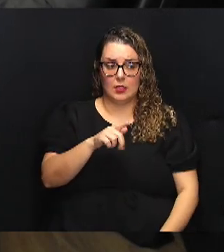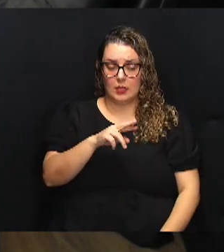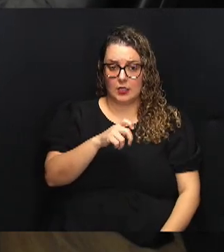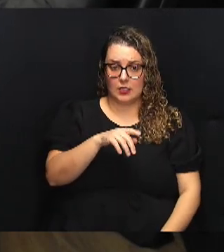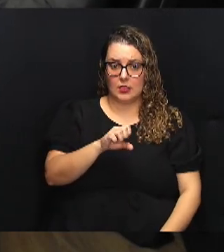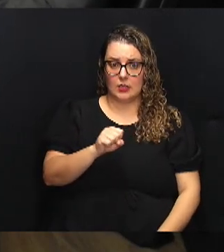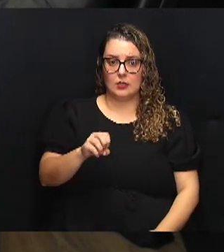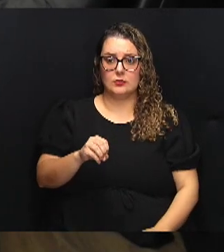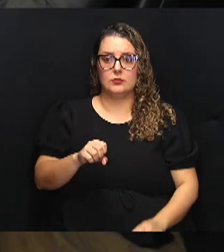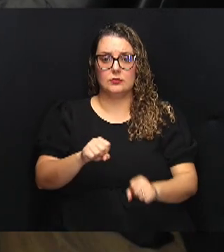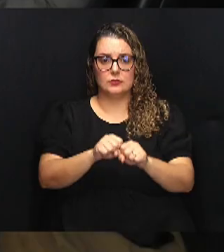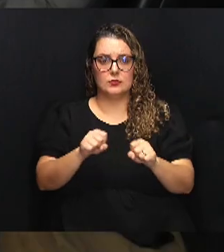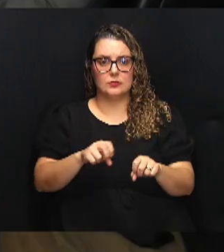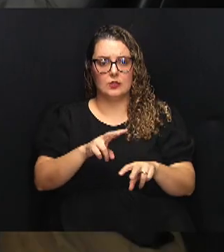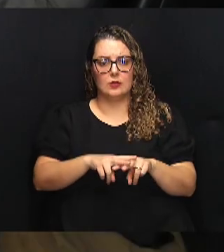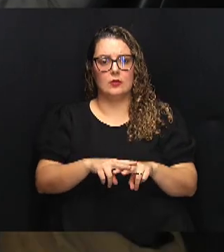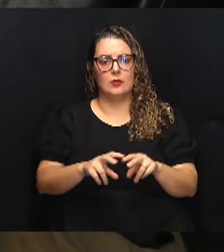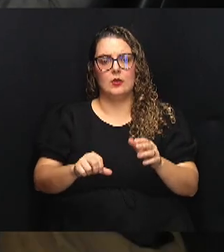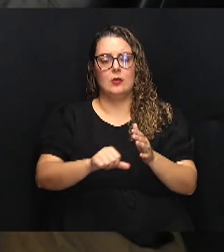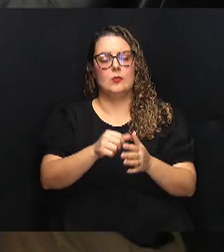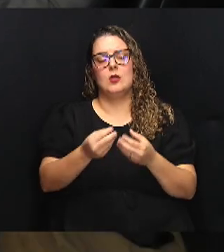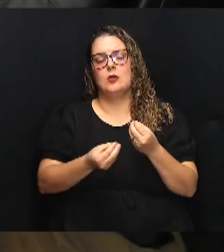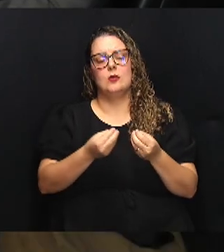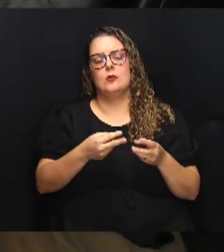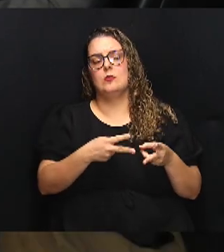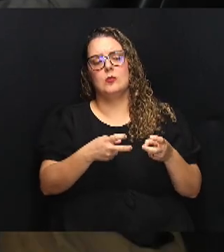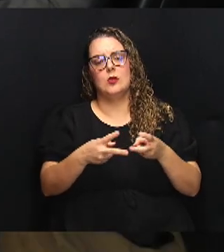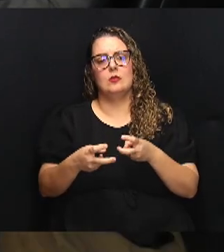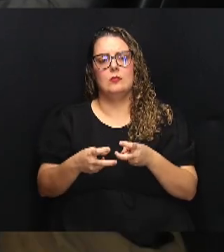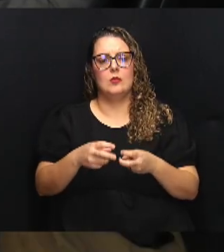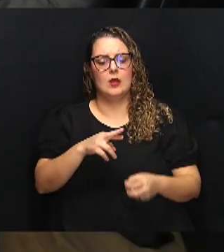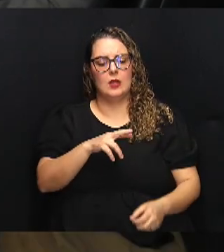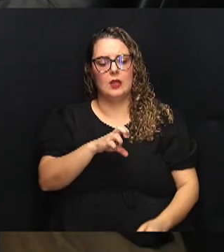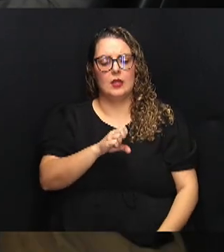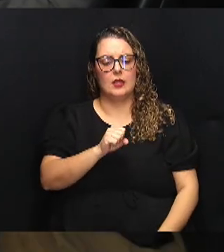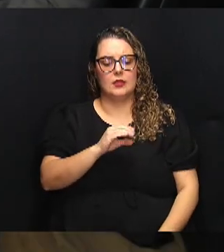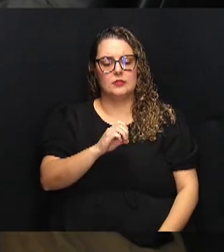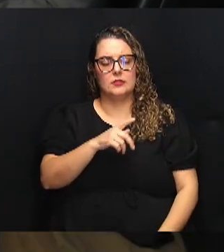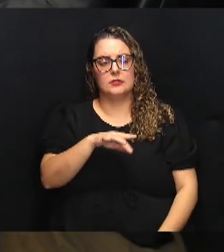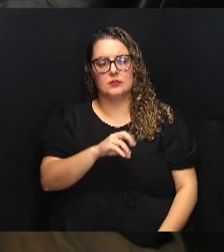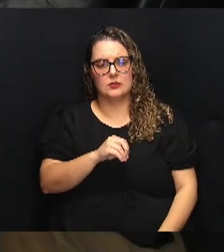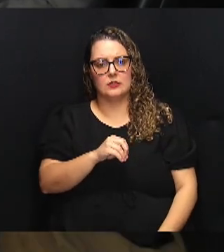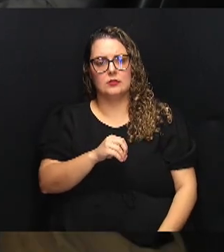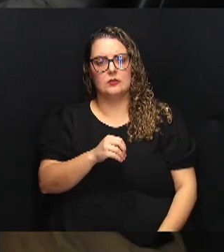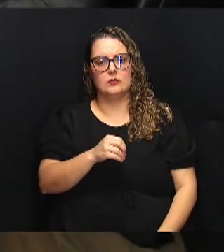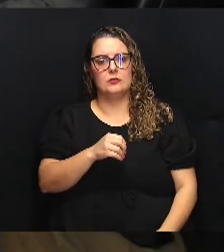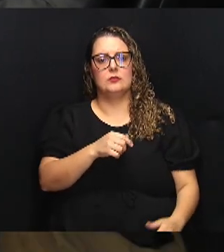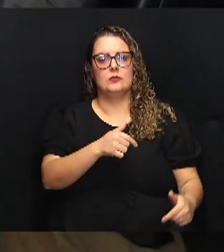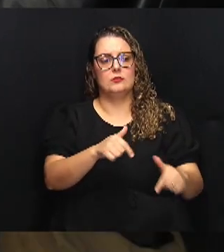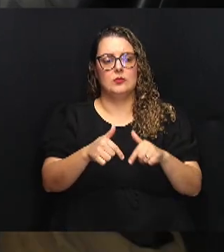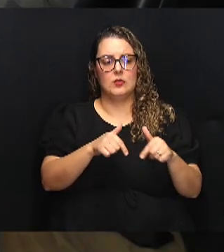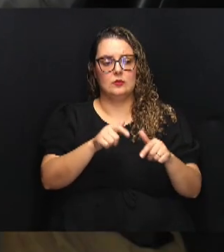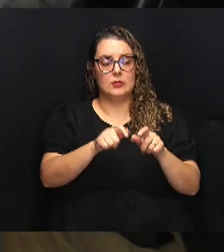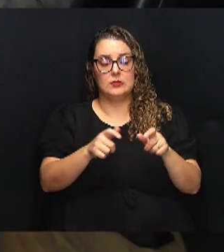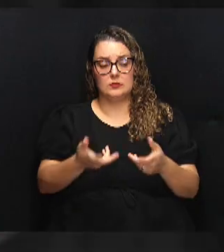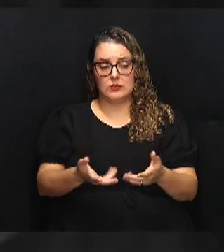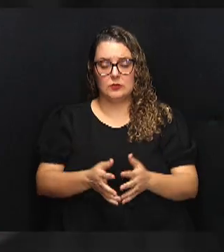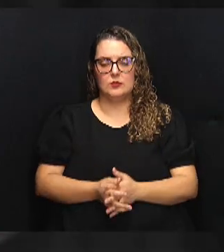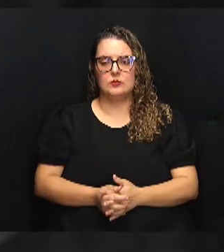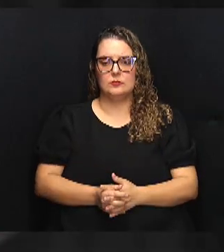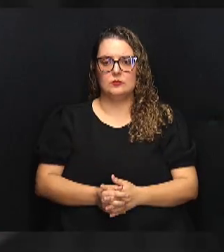sistema prisional. Primeiro, como que o senhor enxerga, né, a reinserção no mercado de trabalho dessas pessoas?